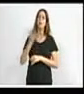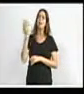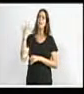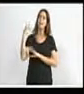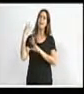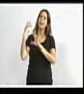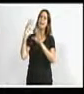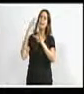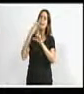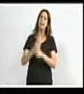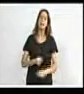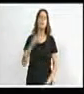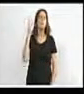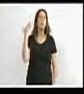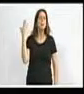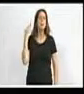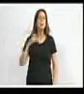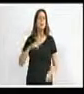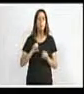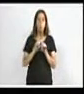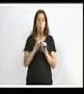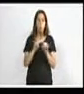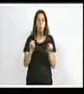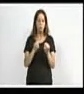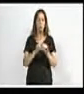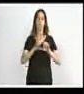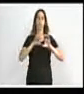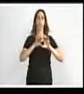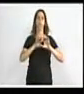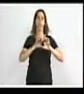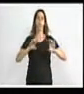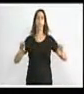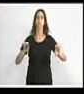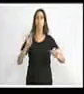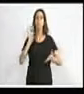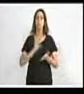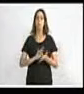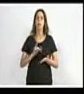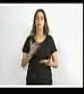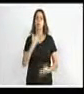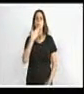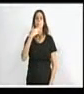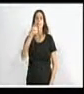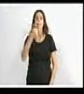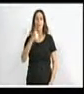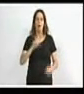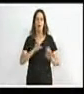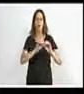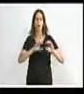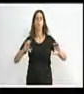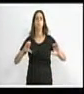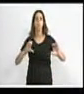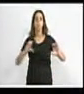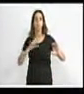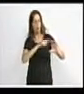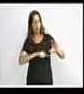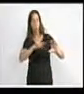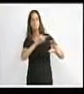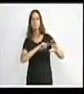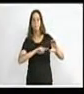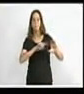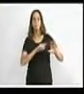tinha um caninho de 100. Hoje, o prefeito está botando mais uma expansão, com tubulação de 300. A população